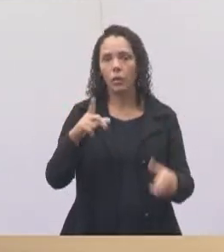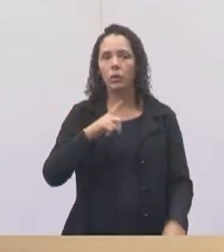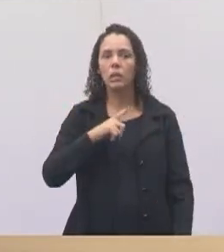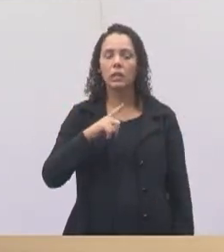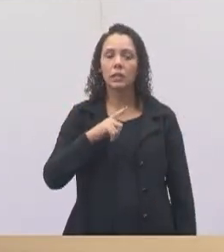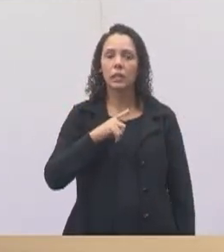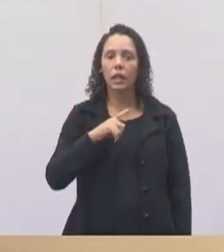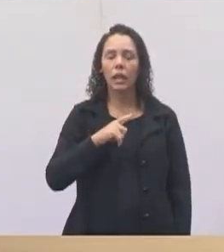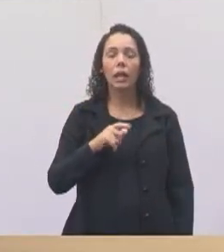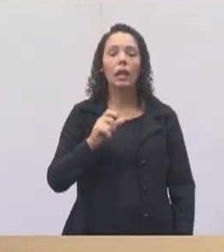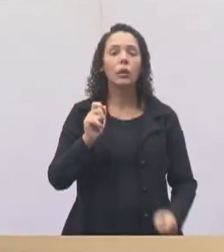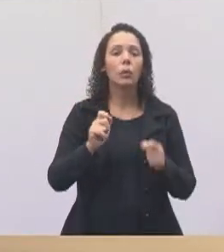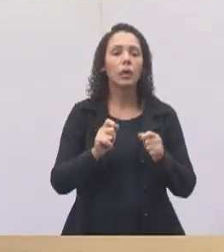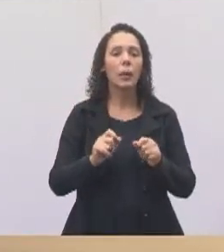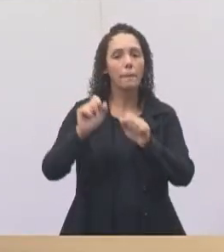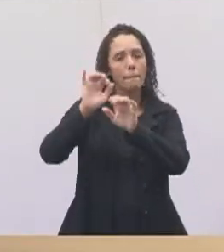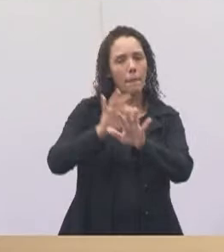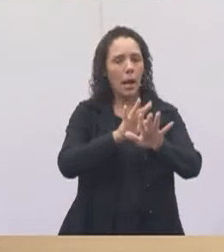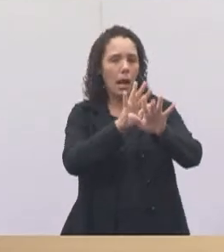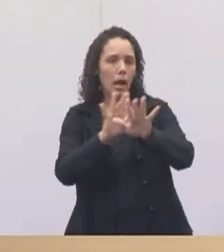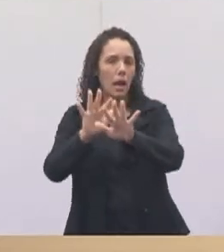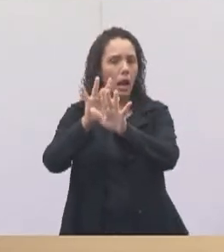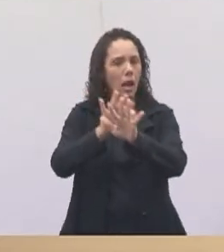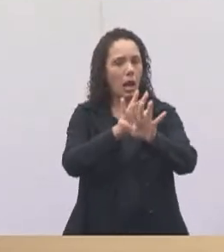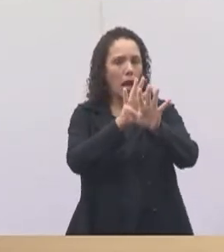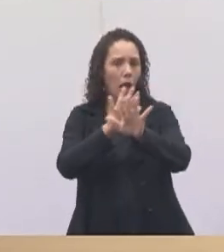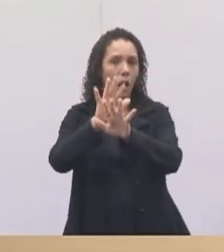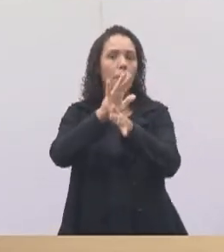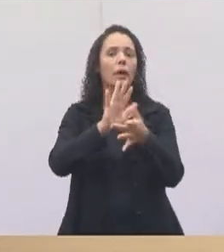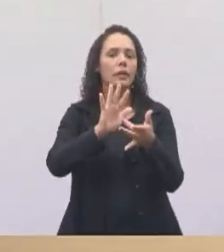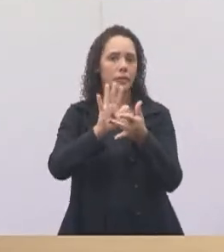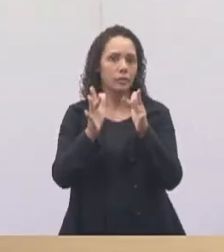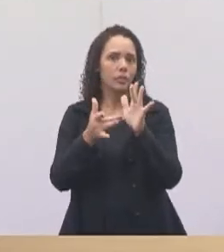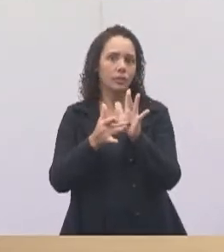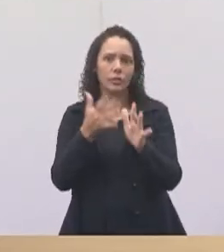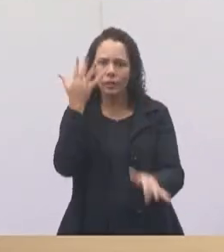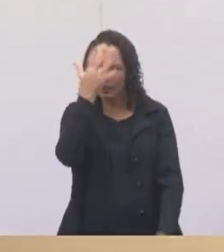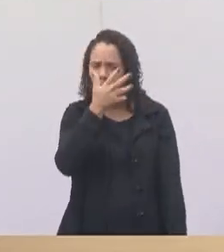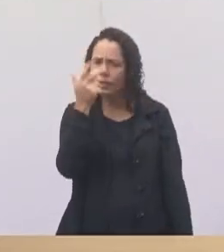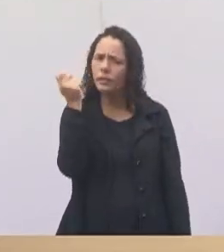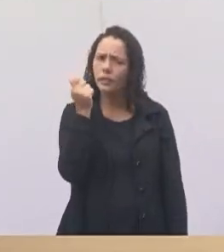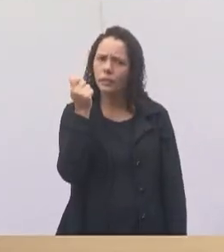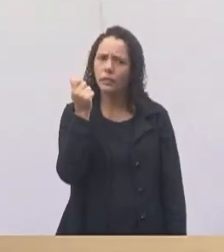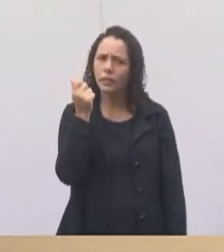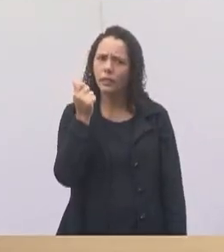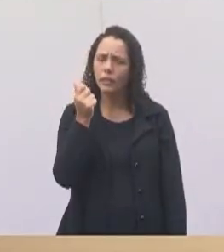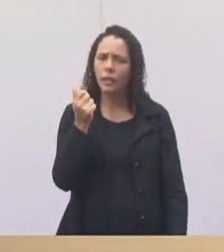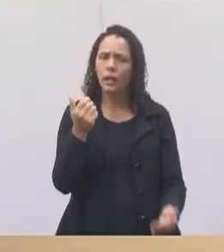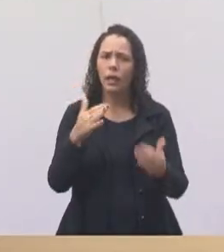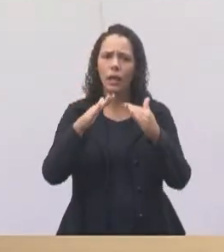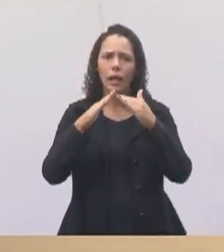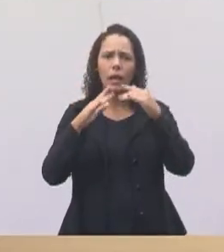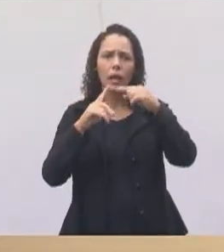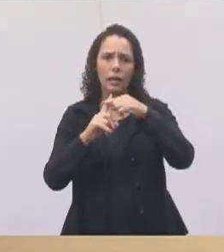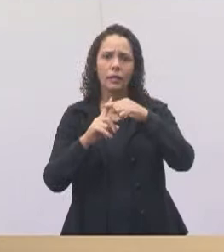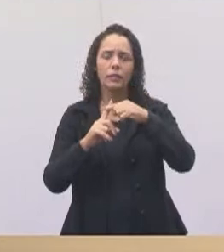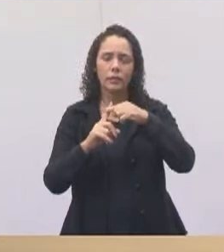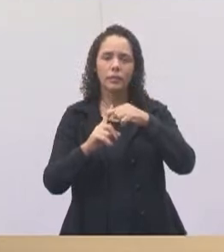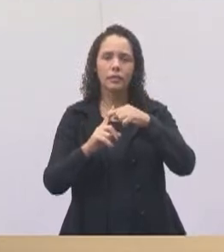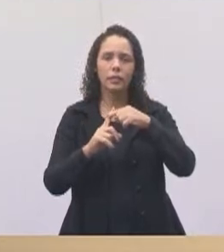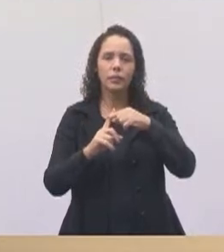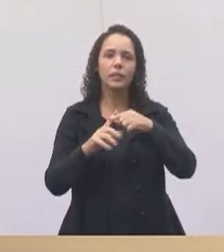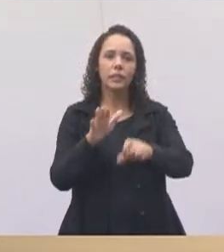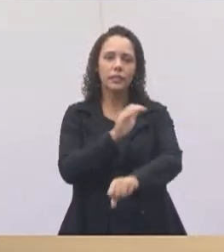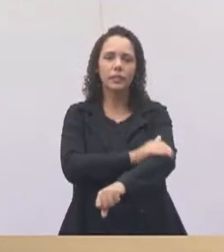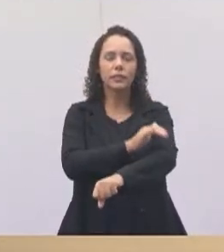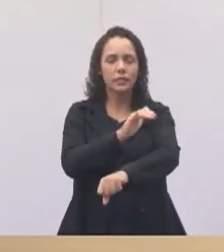a Marcha para Jesus, que é linda, de uma igreja evangélica da nossa cidade, é linda a Marcha para Jesus, tem que ser